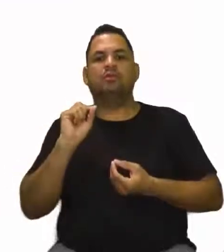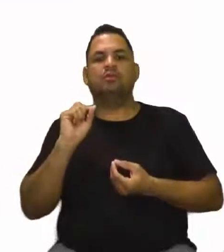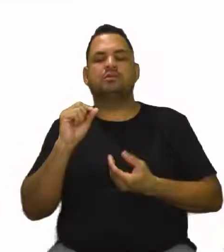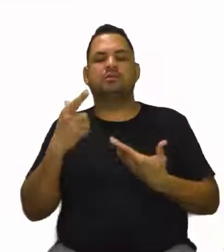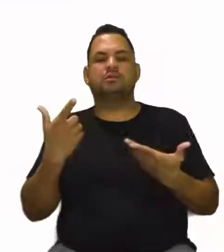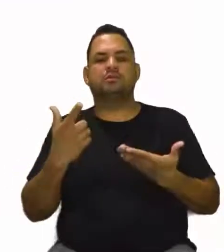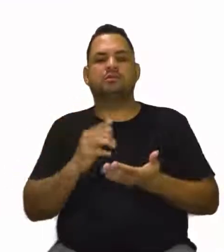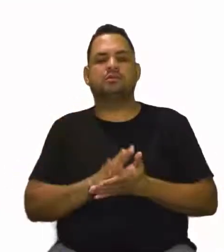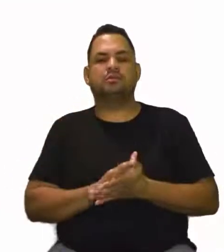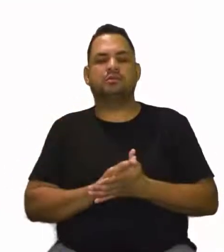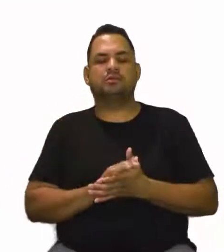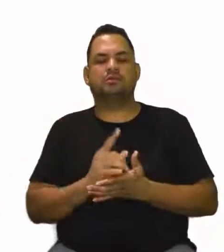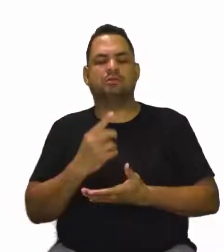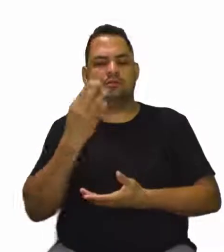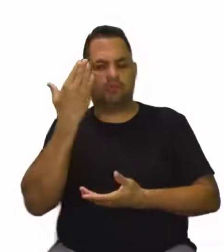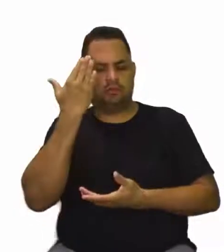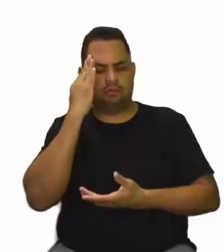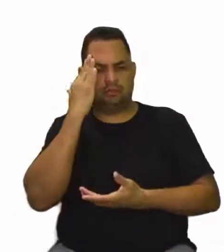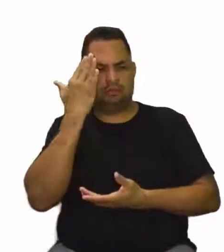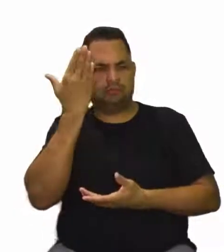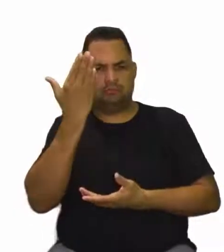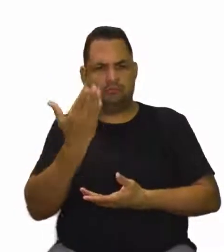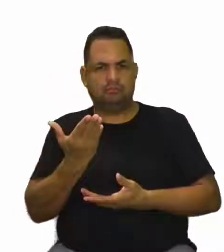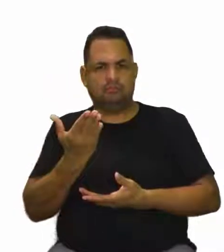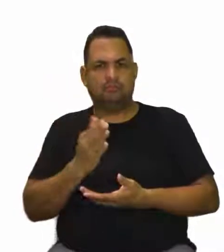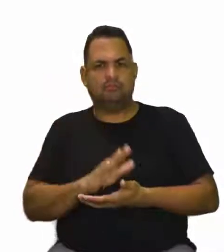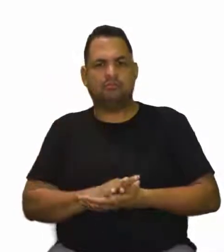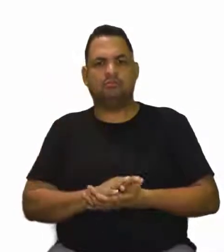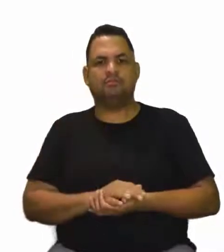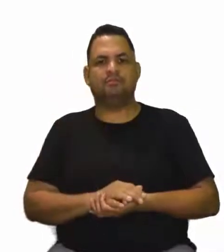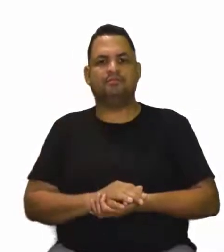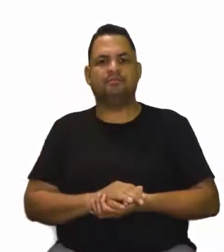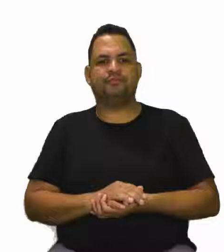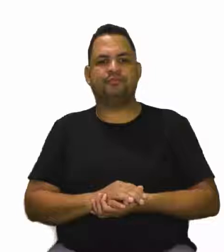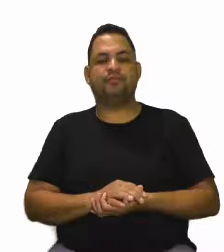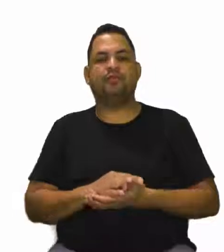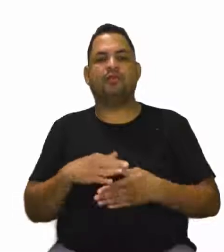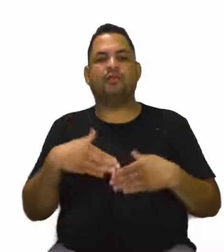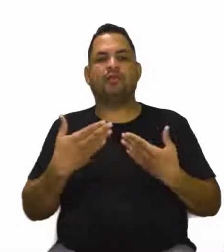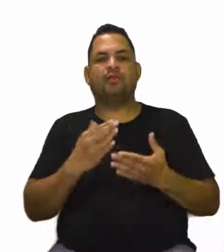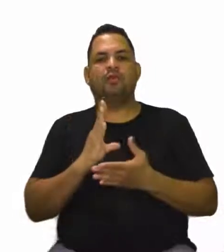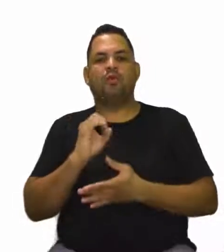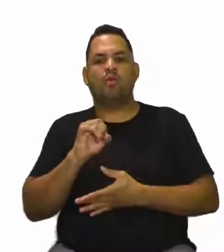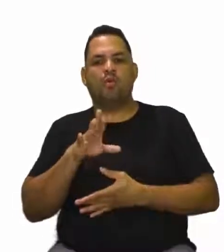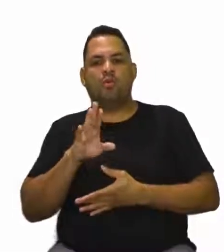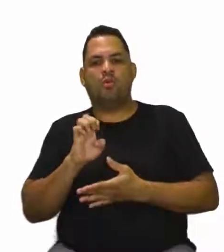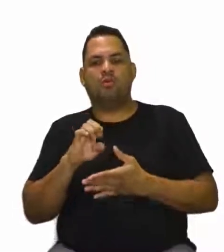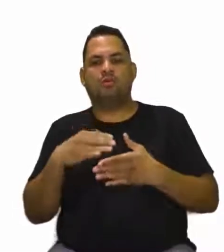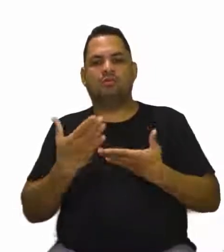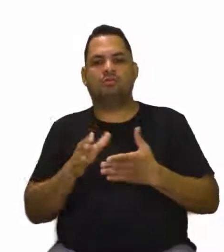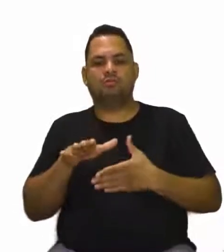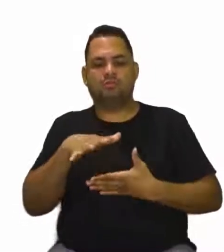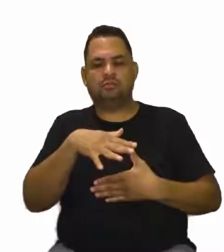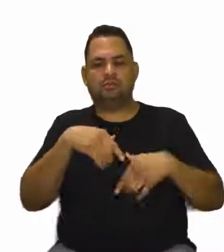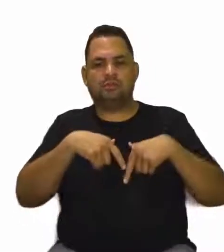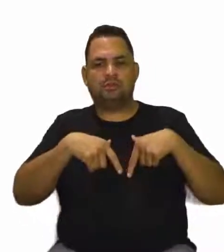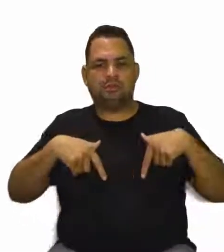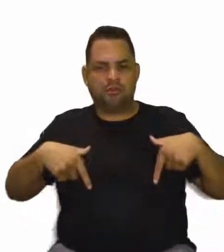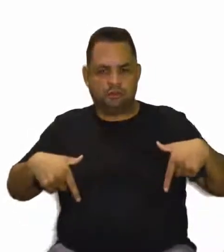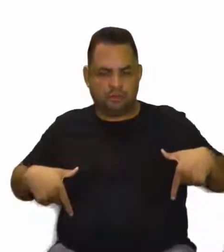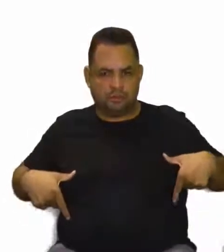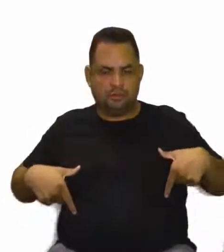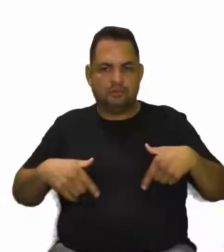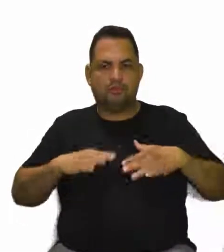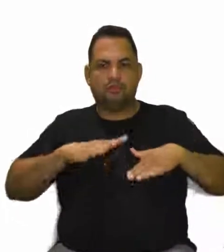senhora falou tanto dele, eu não entendi ainda, então vamos entender agora. O core é a região de onde